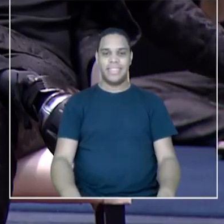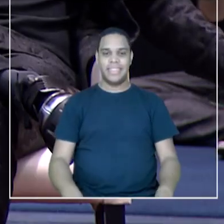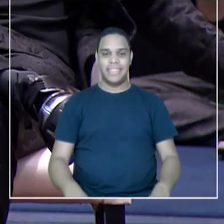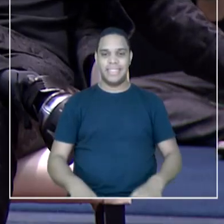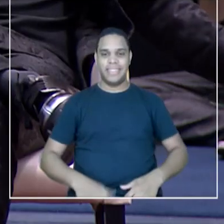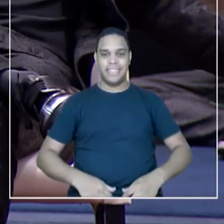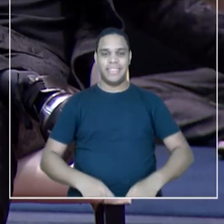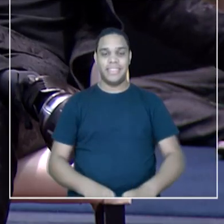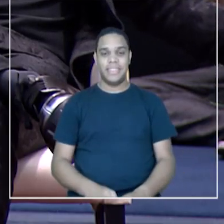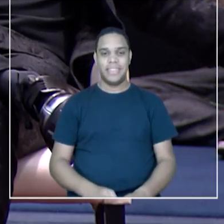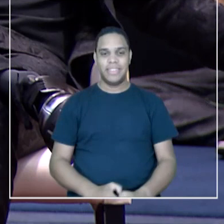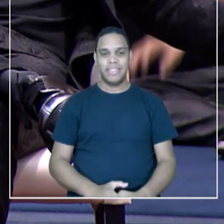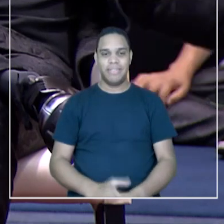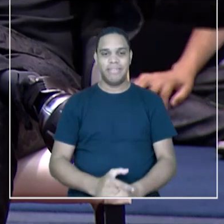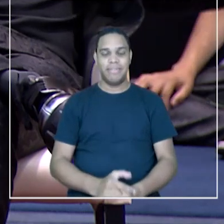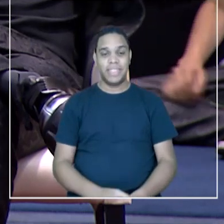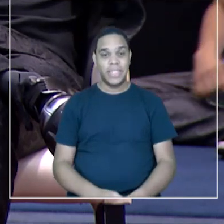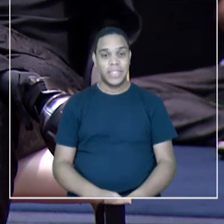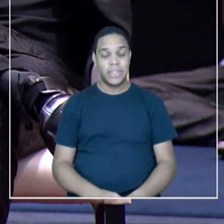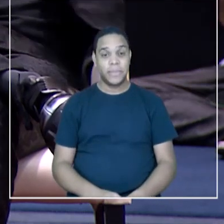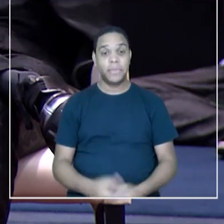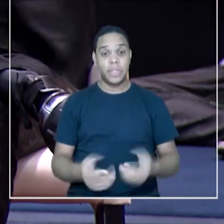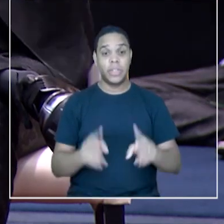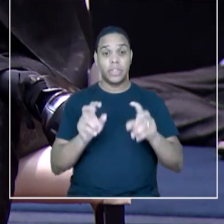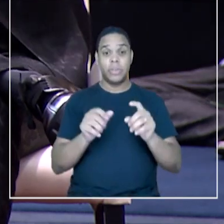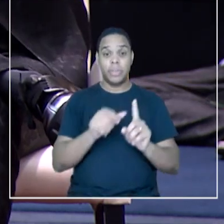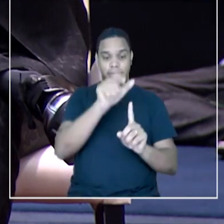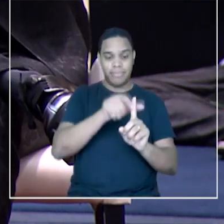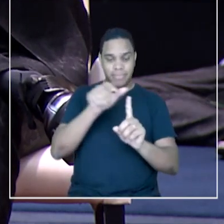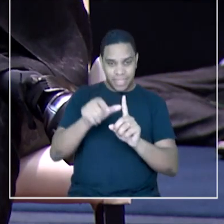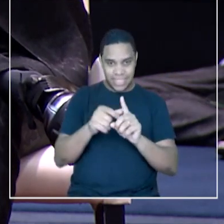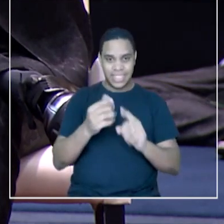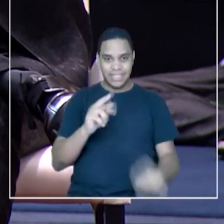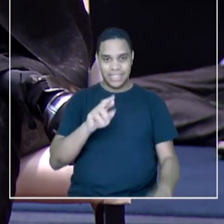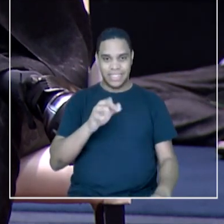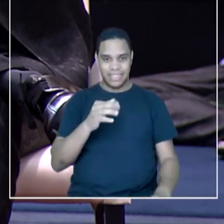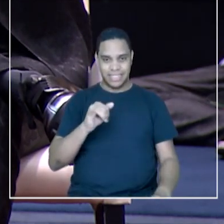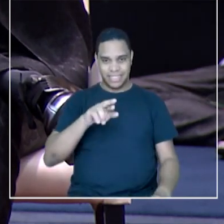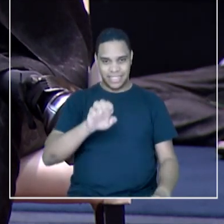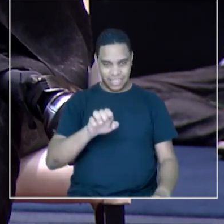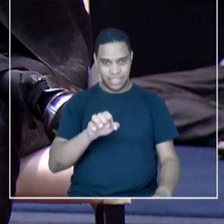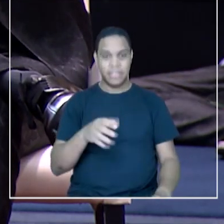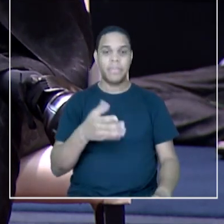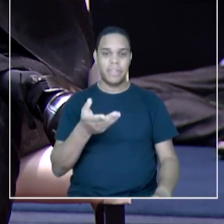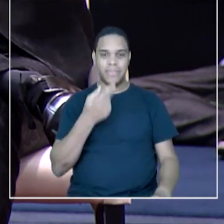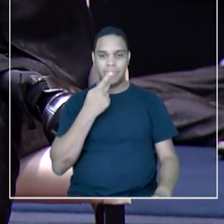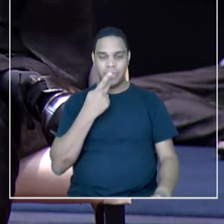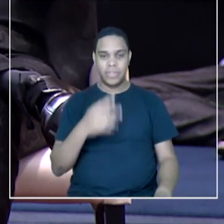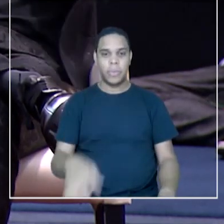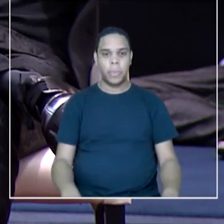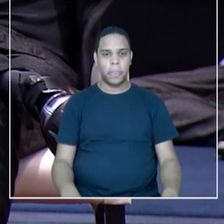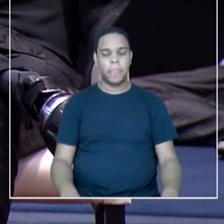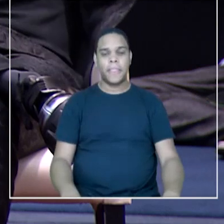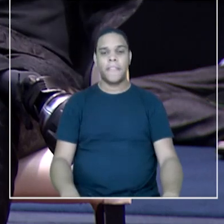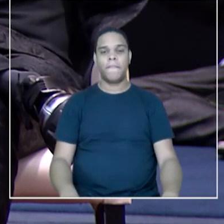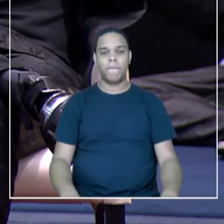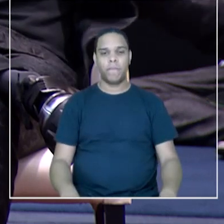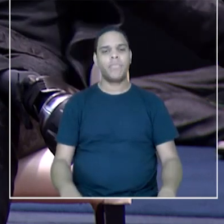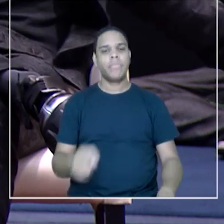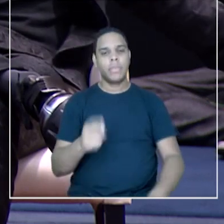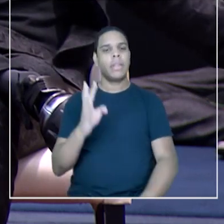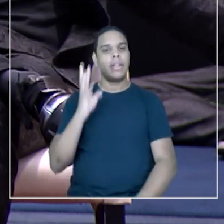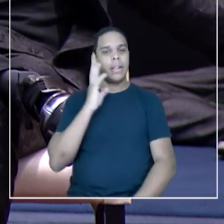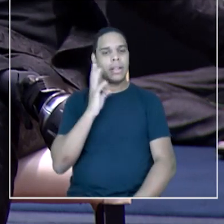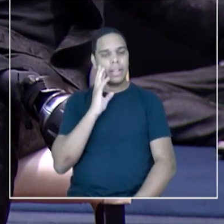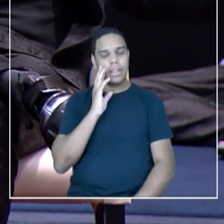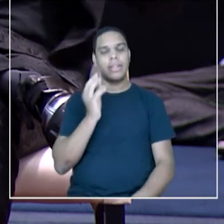Alok, e voltando a esse personagem do Free Fire que você mencionou, isso é uma coisa muito, muito bacana, não é? Quer